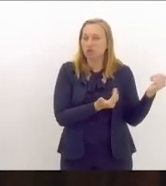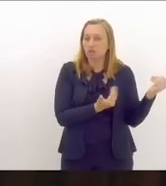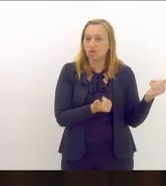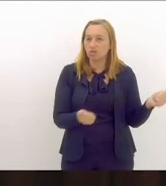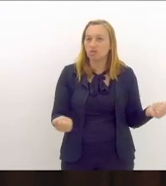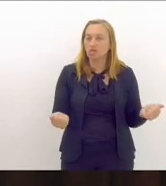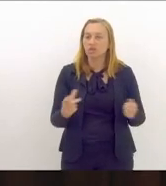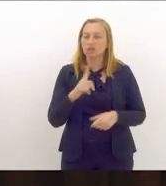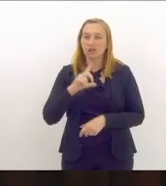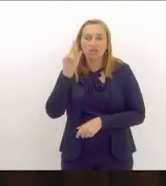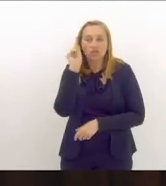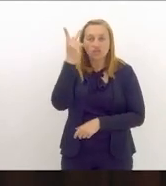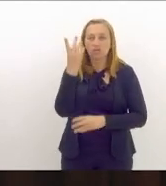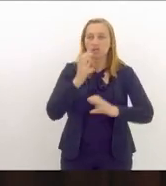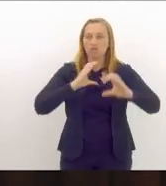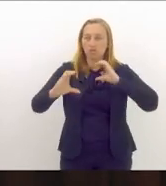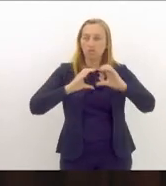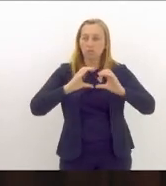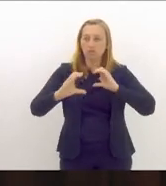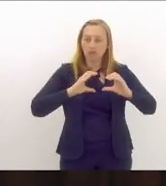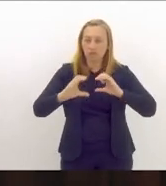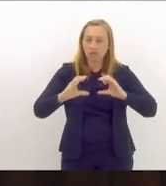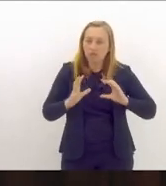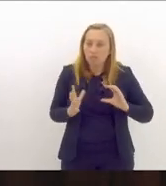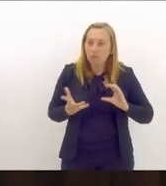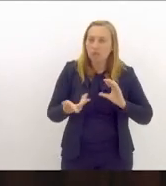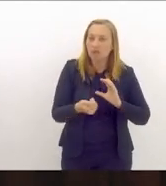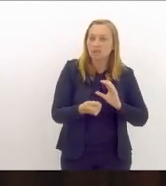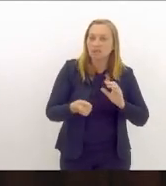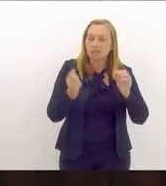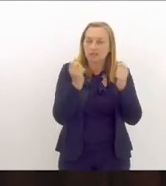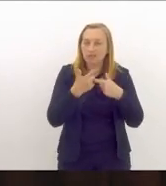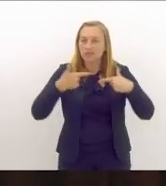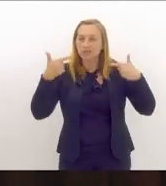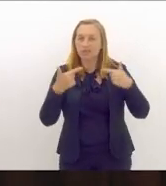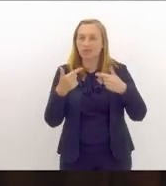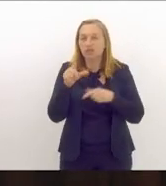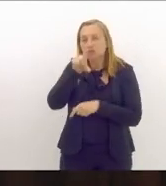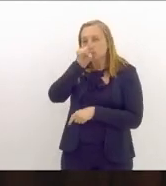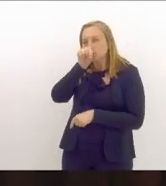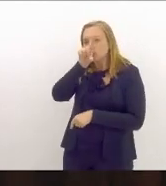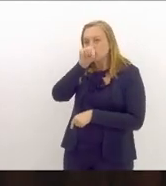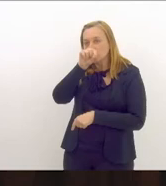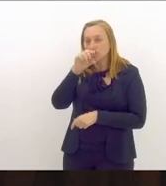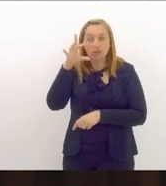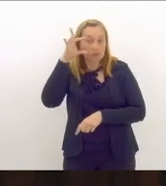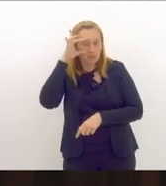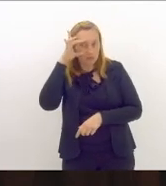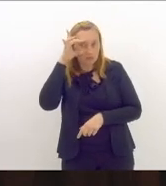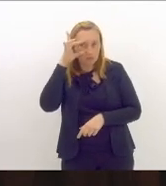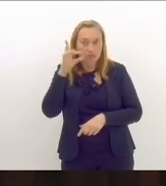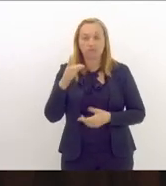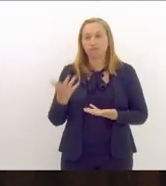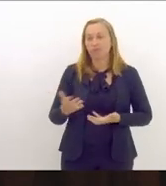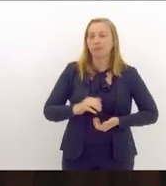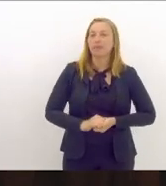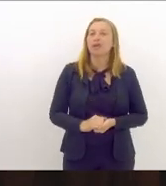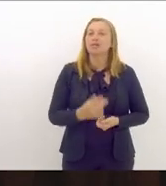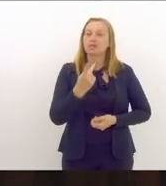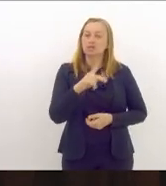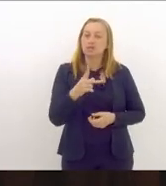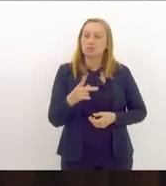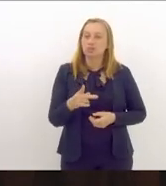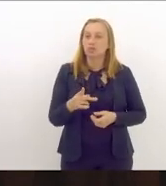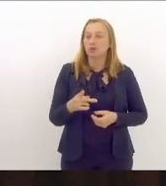na história. Se comunica com perspicácia e humor no Twitter, no Instagram e no TikTok. Sua